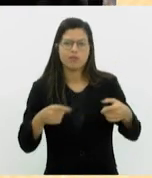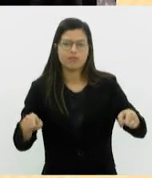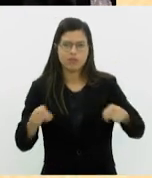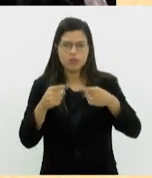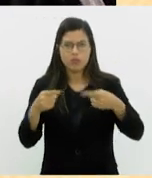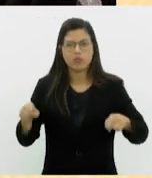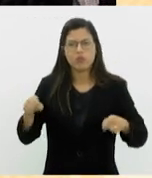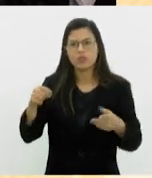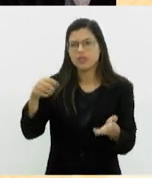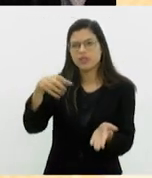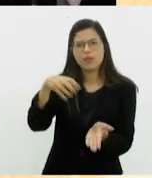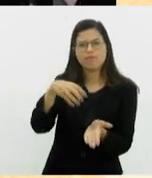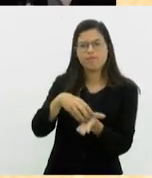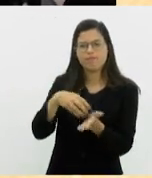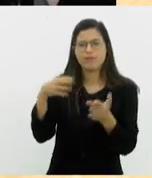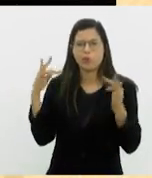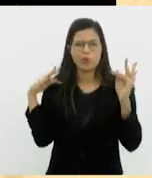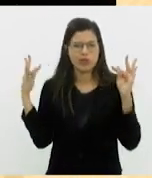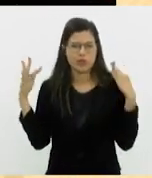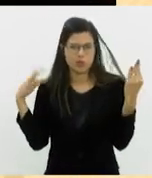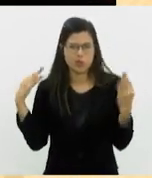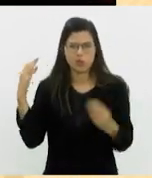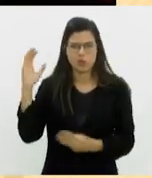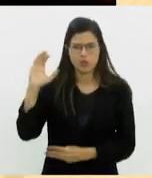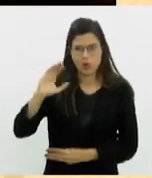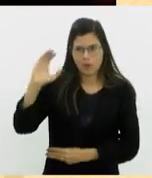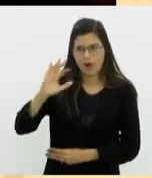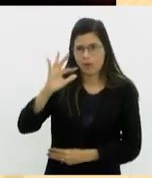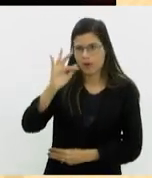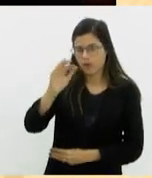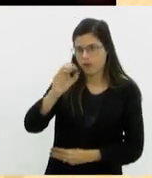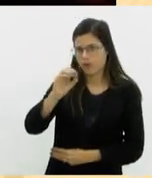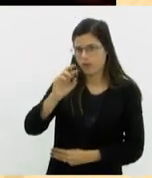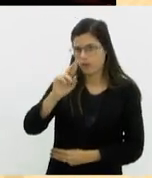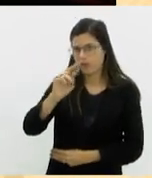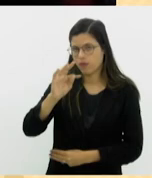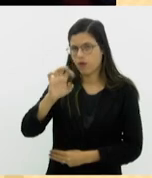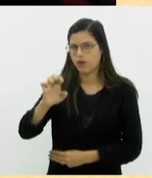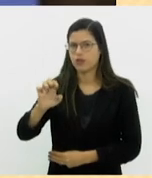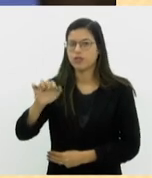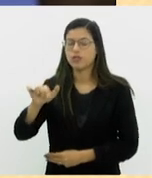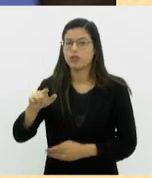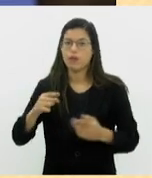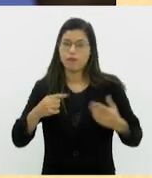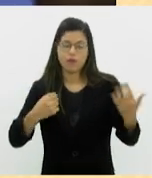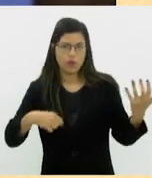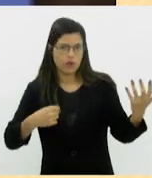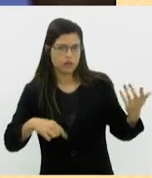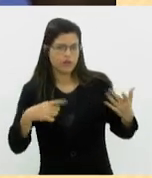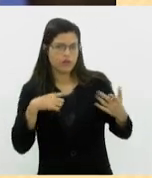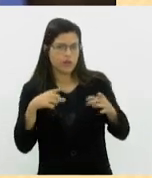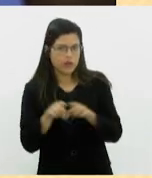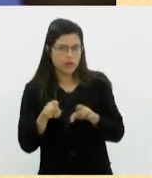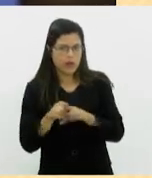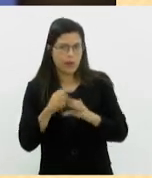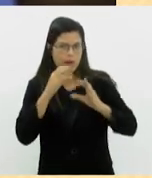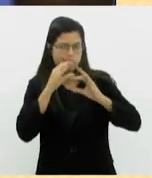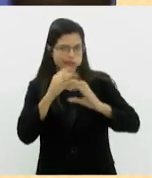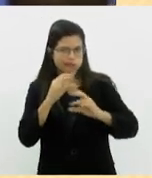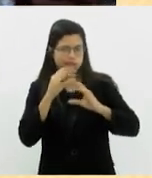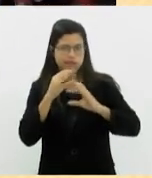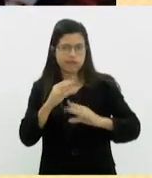turísticos cariocas mais visitados, o Forte de Copacabana. Além dos violões, o grupo reúne instrumentos como